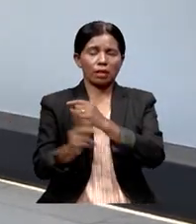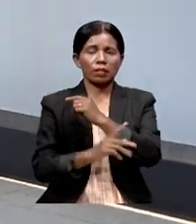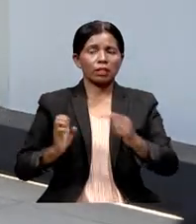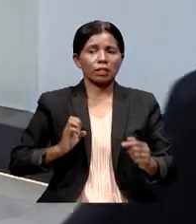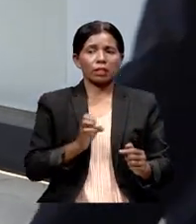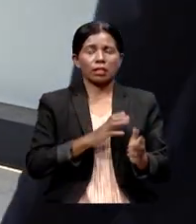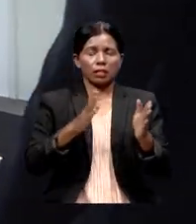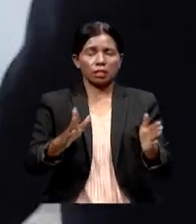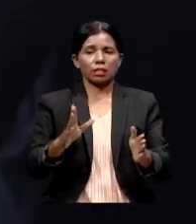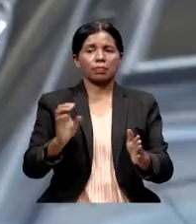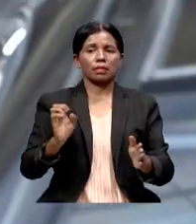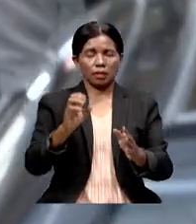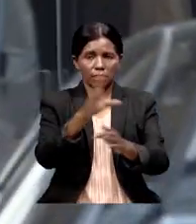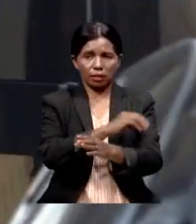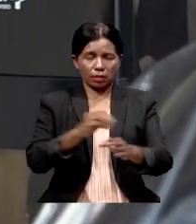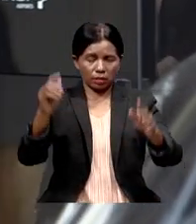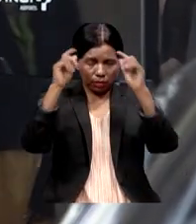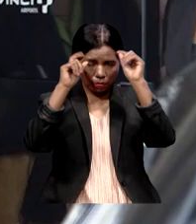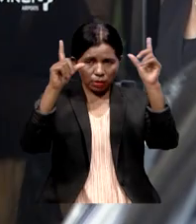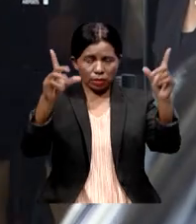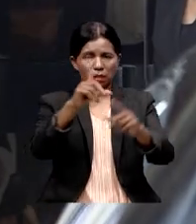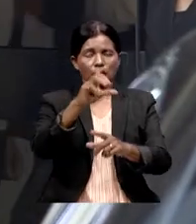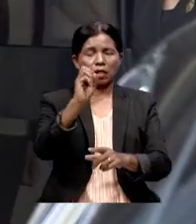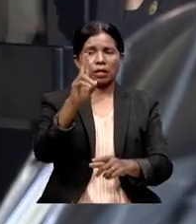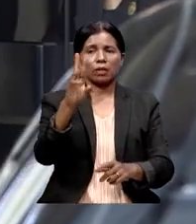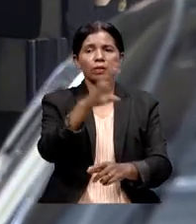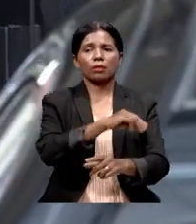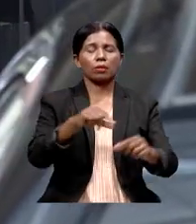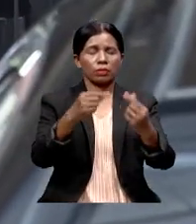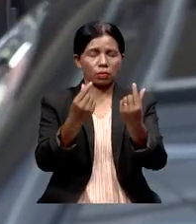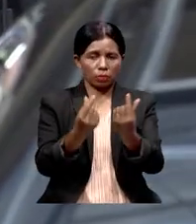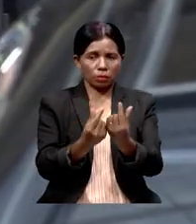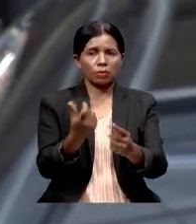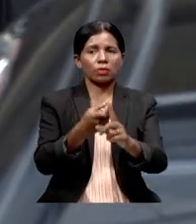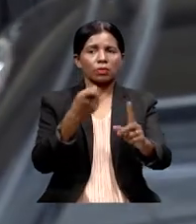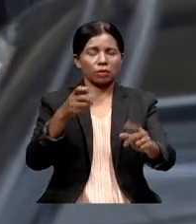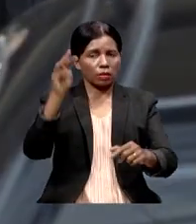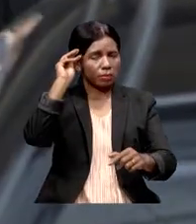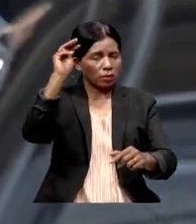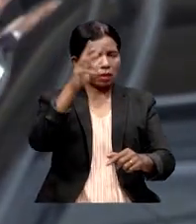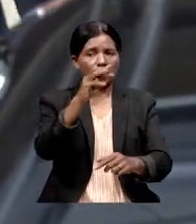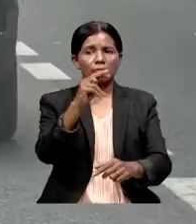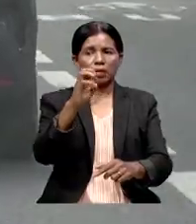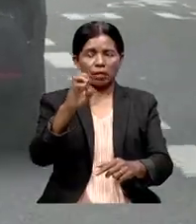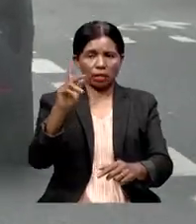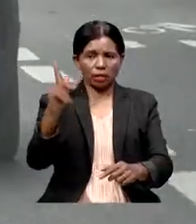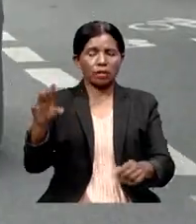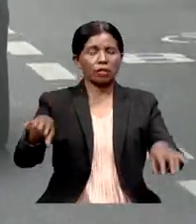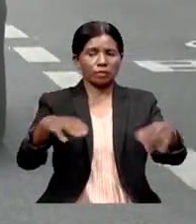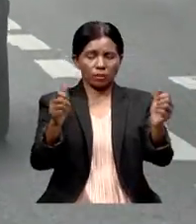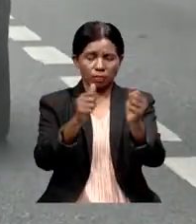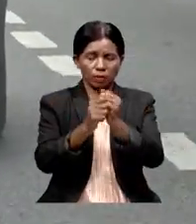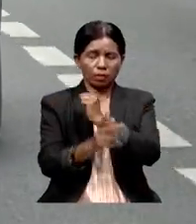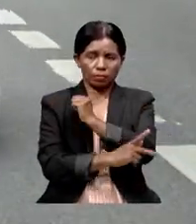Guterres, embaixadora Timor-Leste para CPP, Laura Brantes, no equipa protocolo do Ministério de Negócios Estrangeiros na cooperação Portugal.